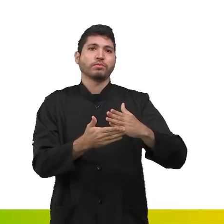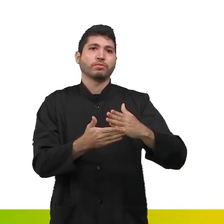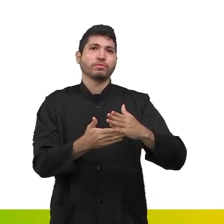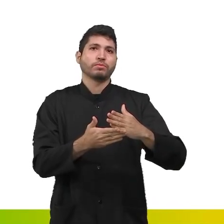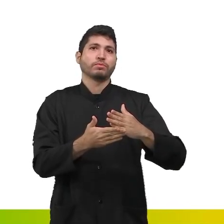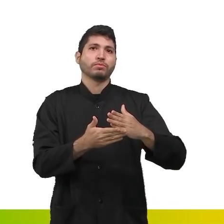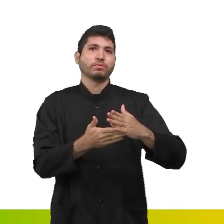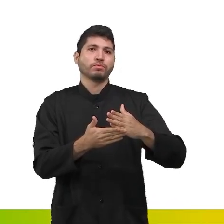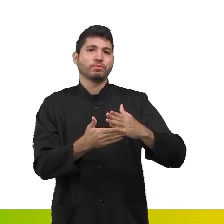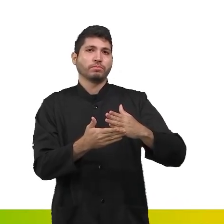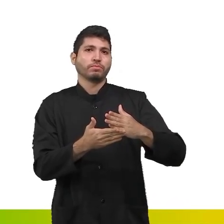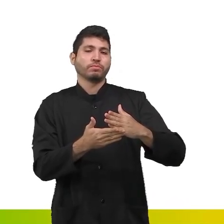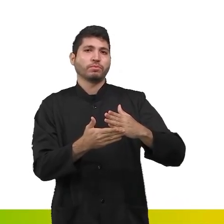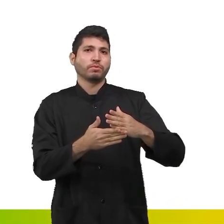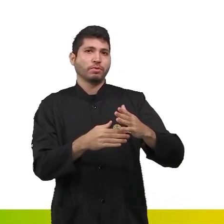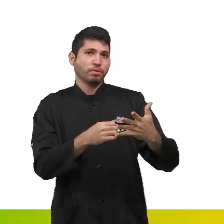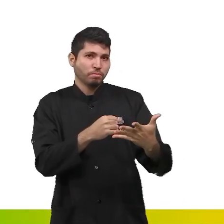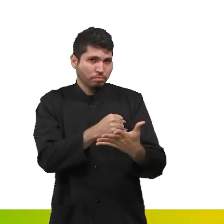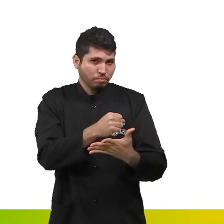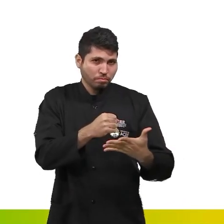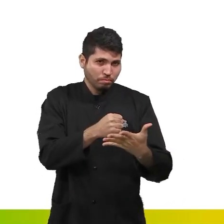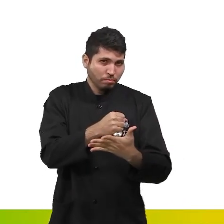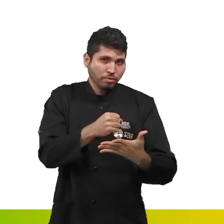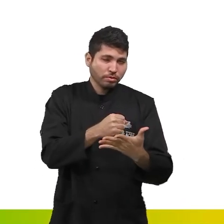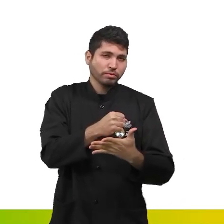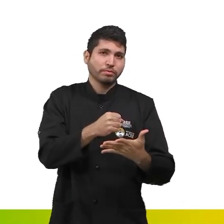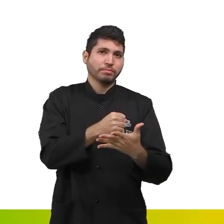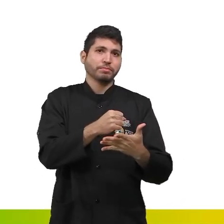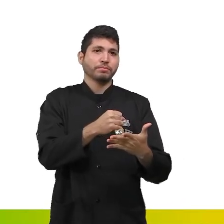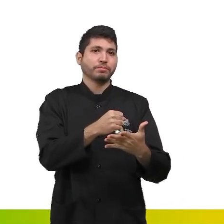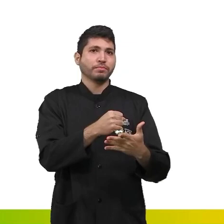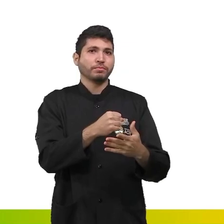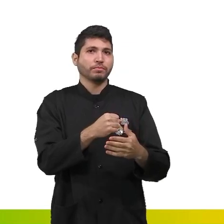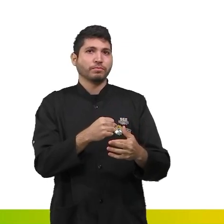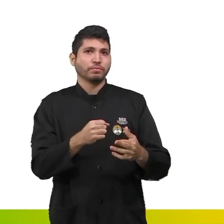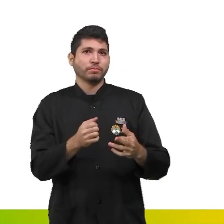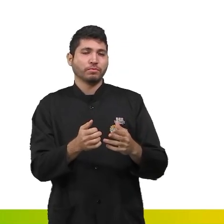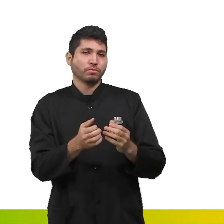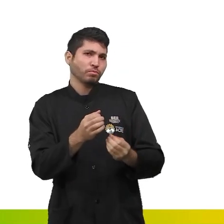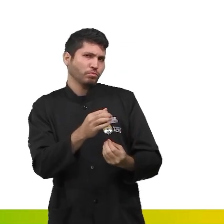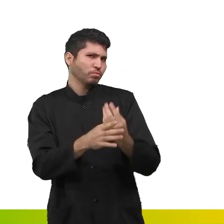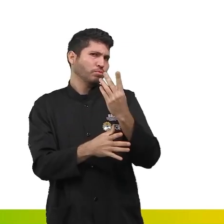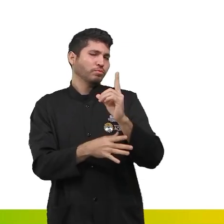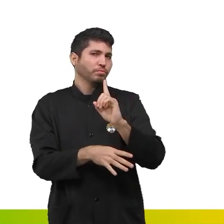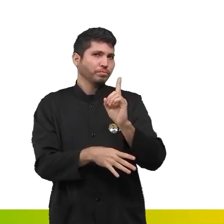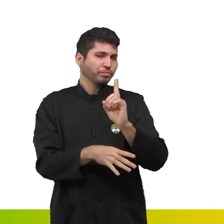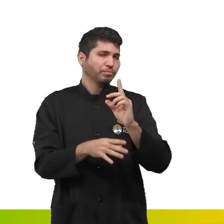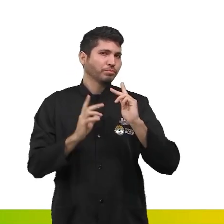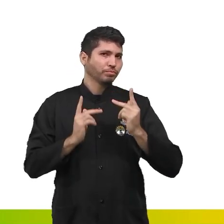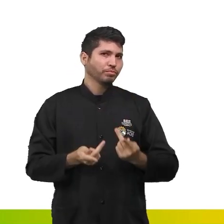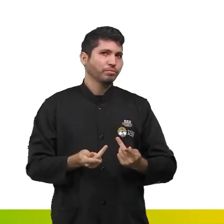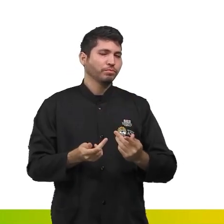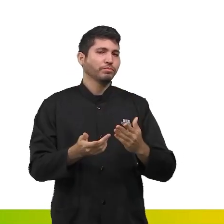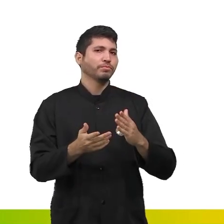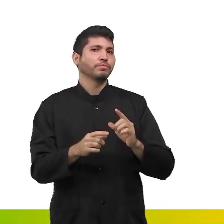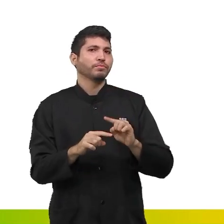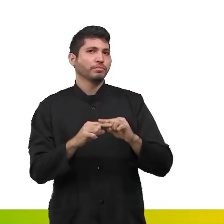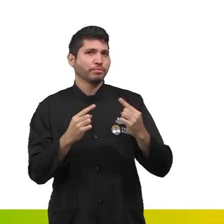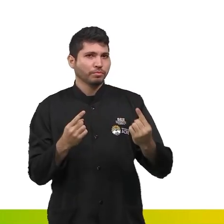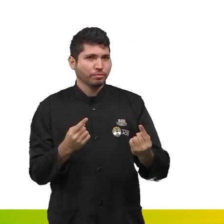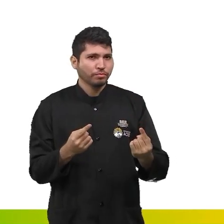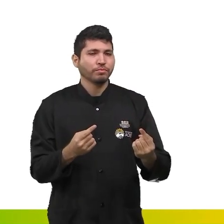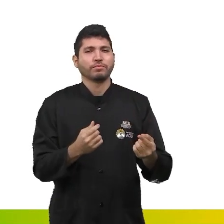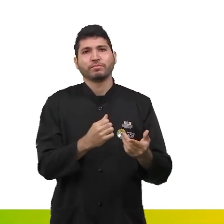repetir novamente, viu, para não restar dúvidas, tá? Não é onde surge o ser humano, é onde ele se